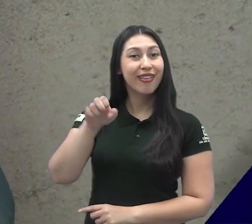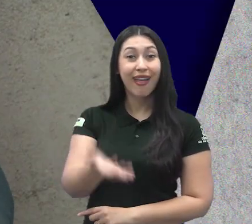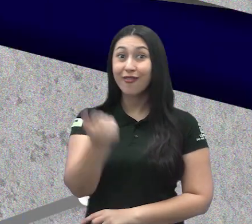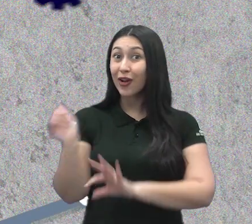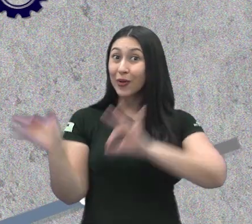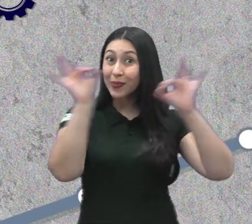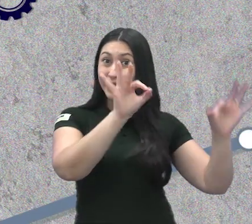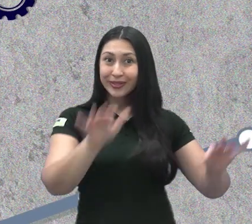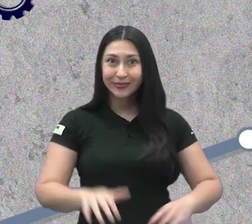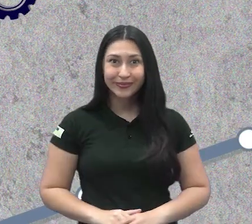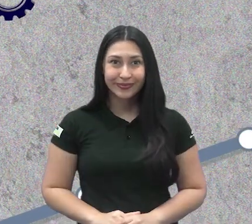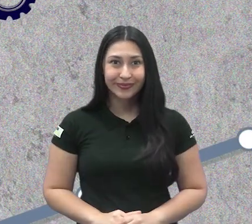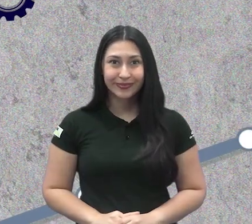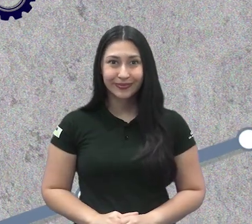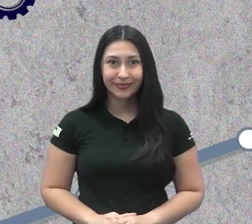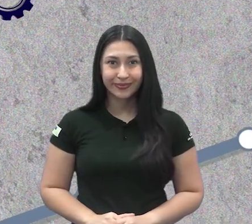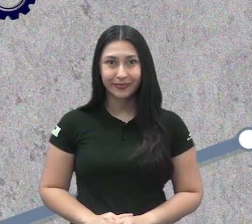conferir.